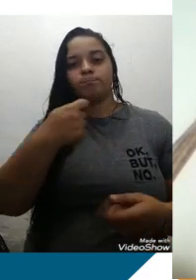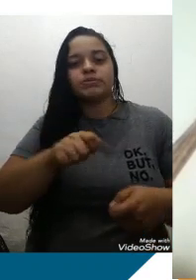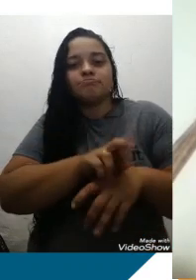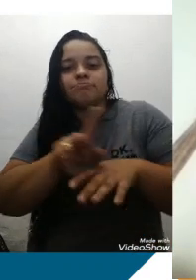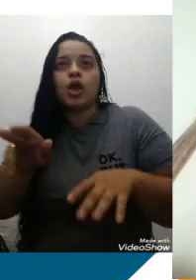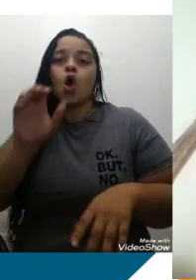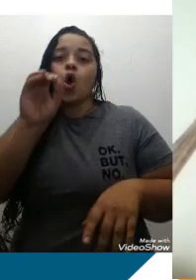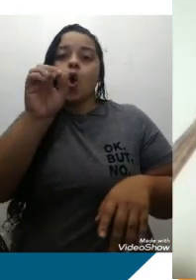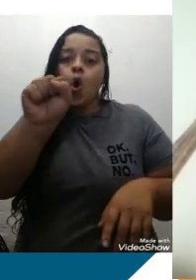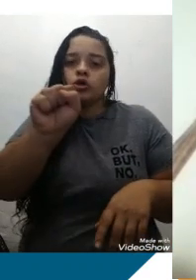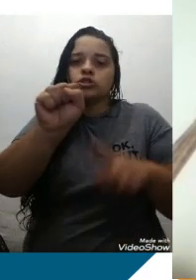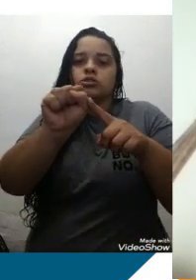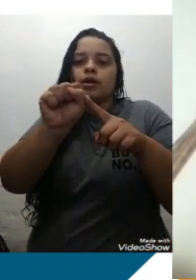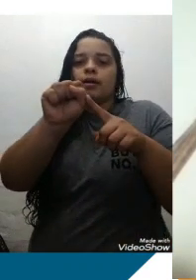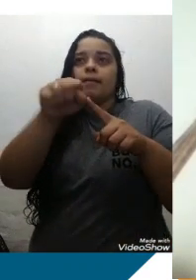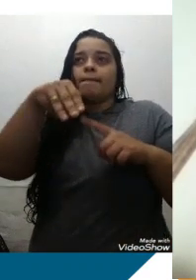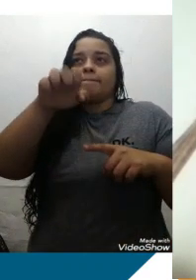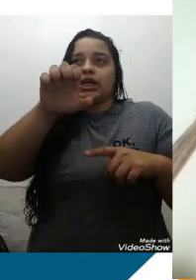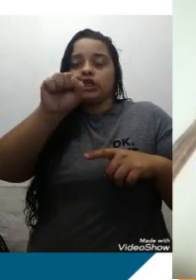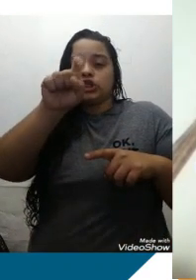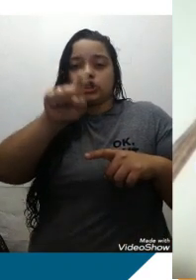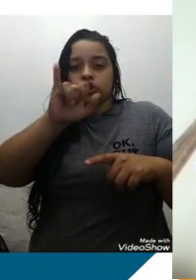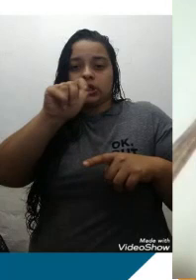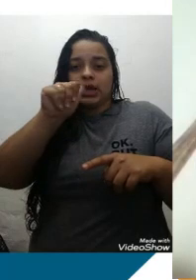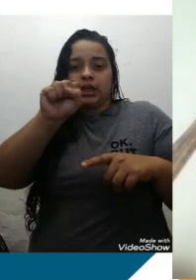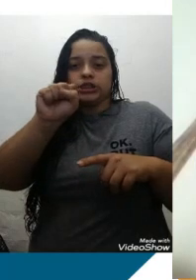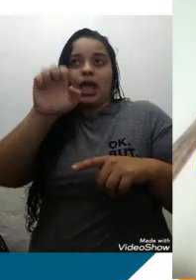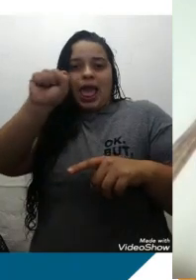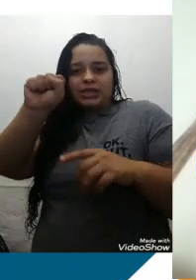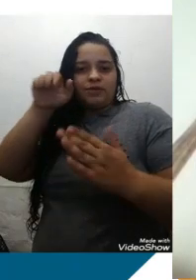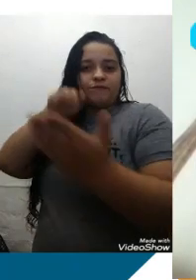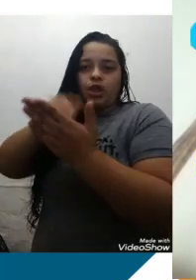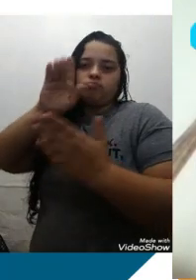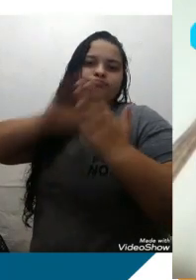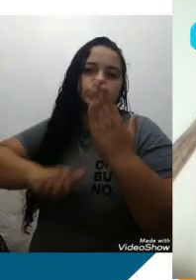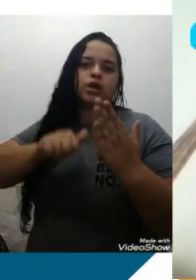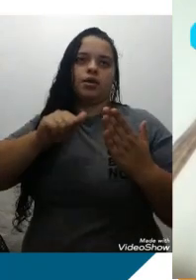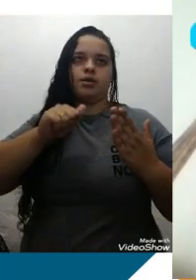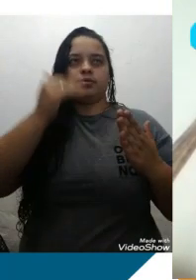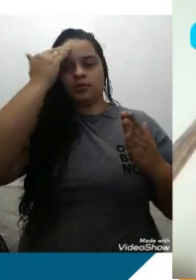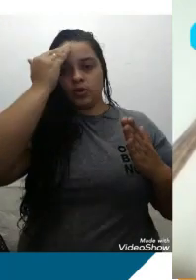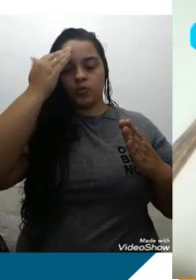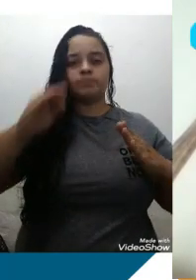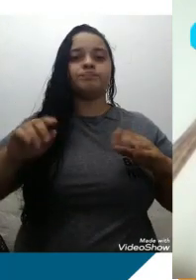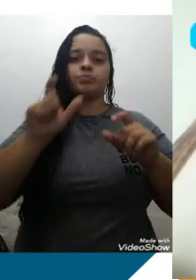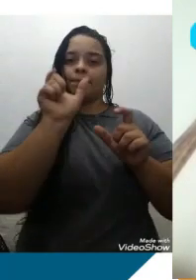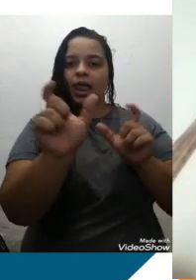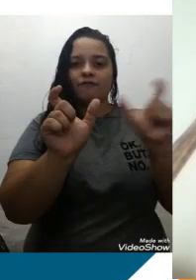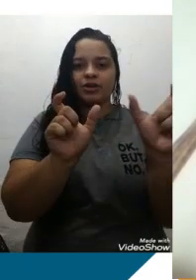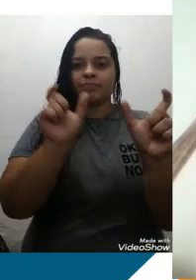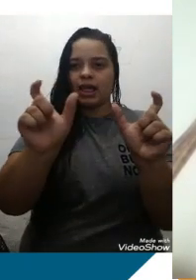os mexica, não os mexicas. São os inca e não os incas. Os guarani, os tupinambá. Né?